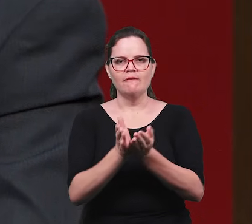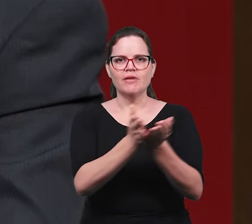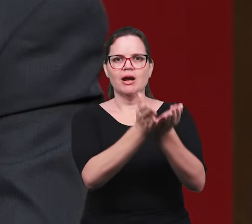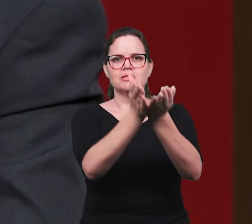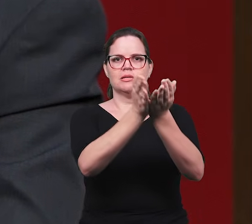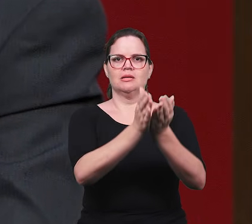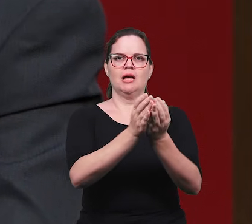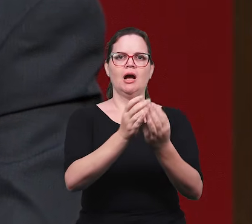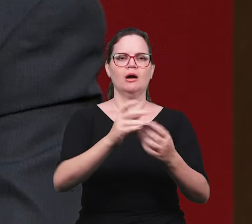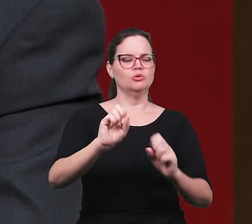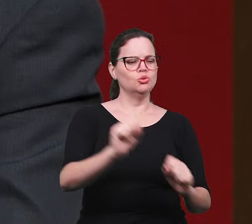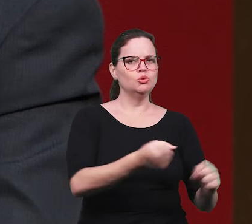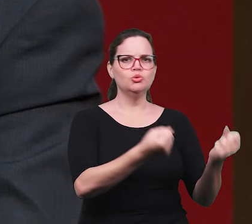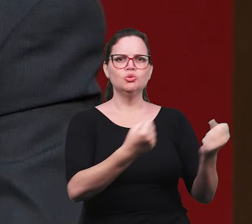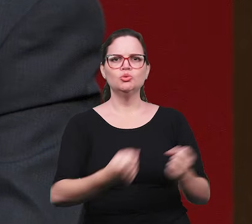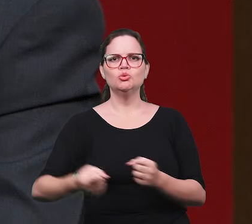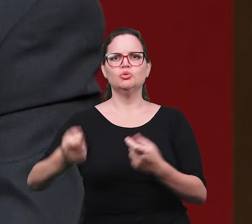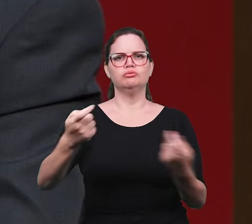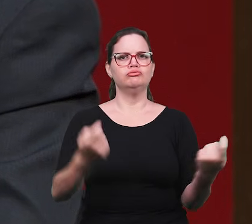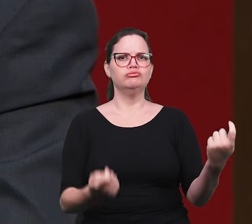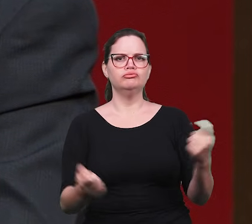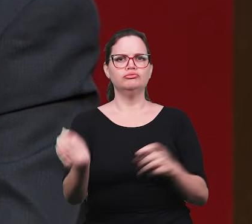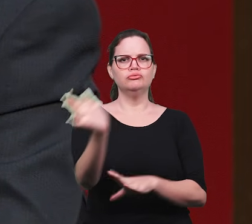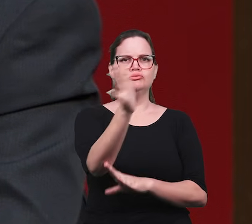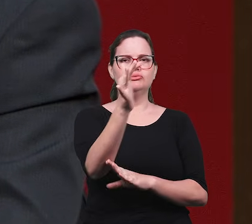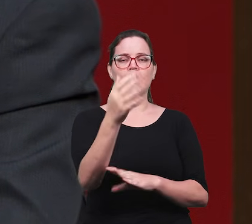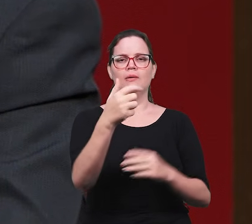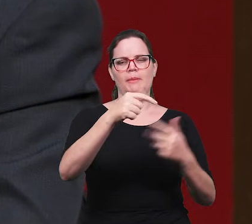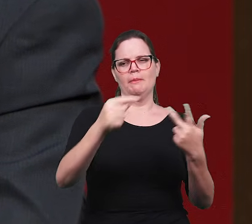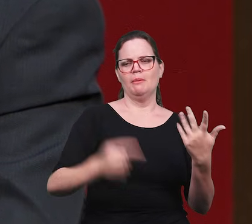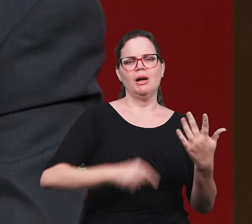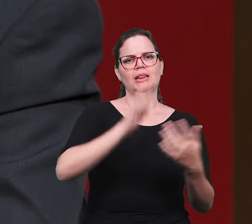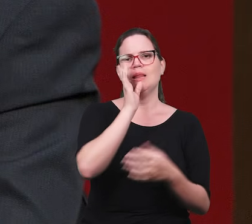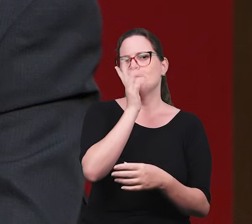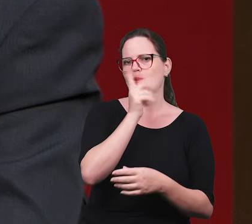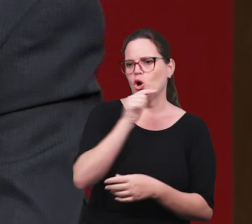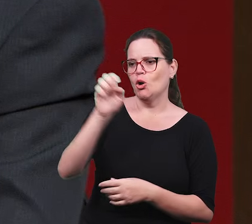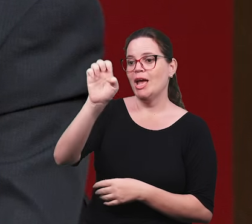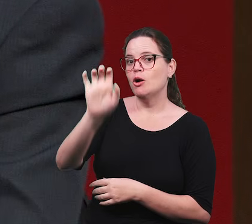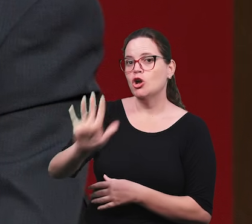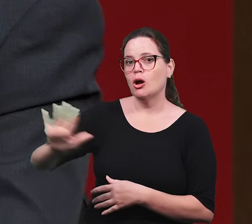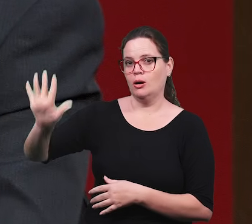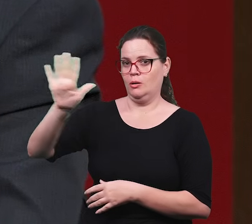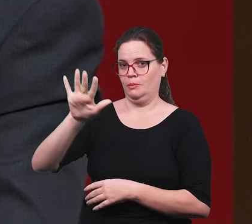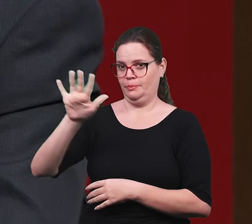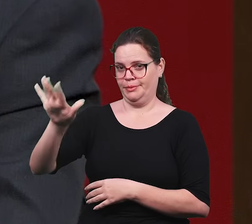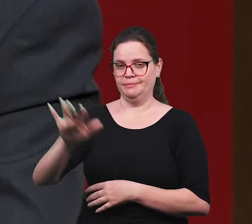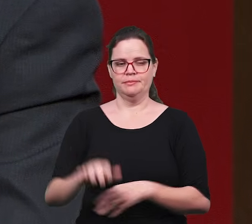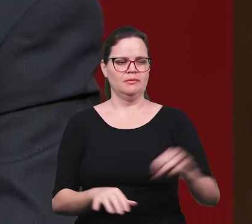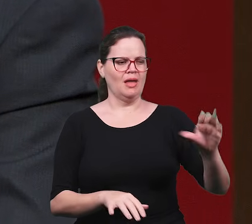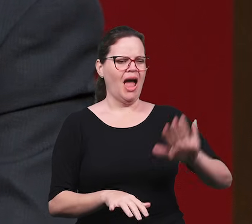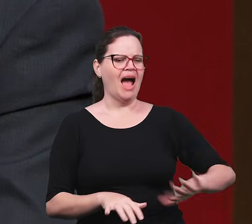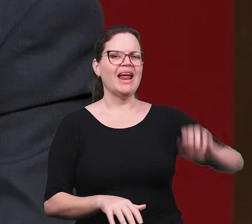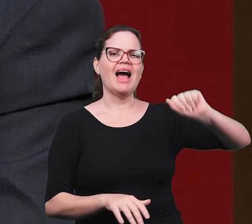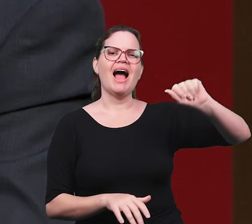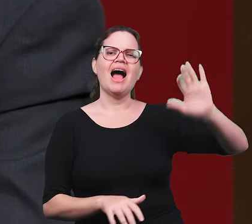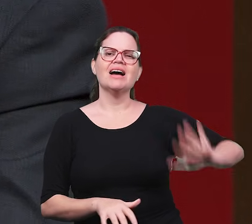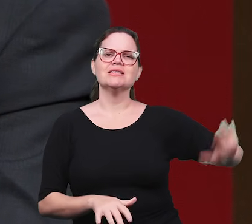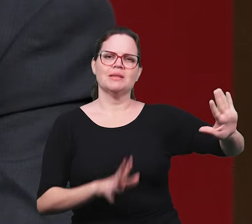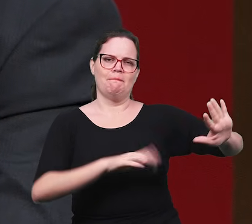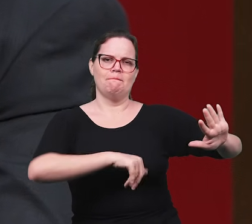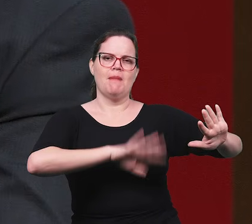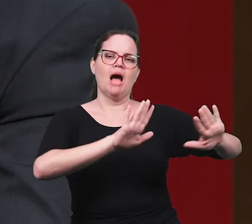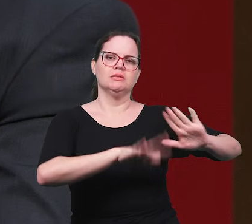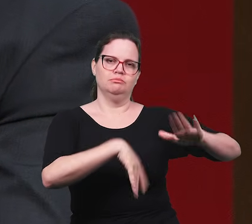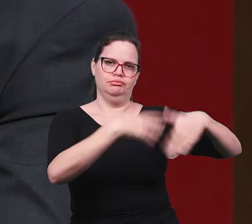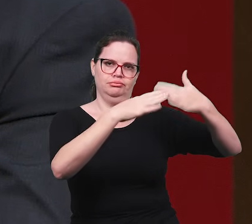navegação, em muitos outros pontos. Mas o que a gente vai observar é que quando a